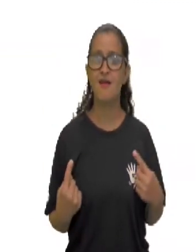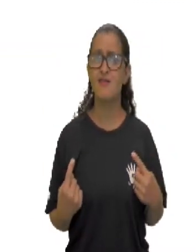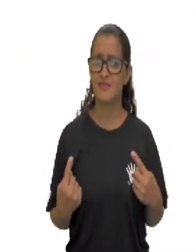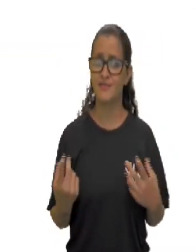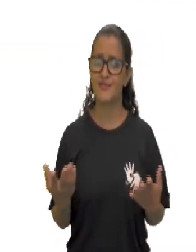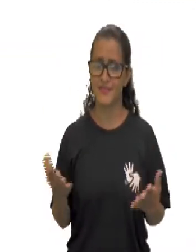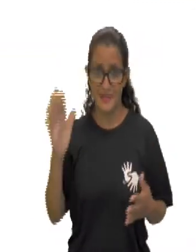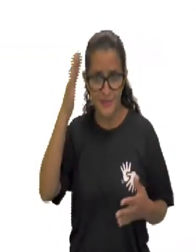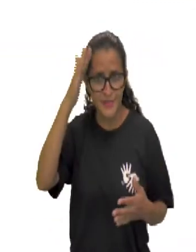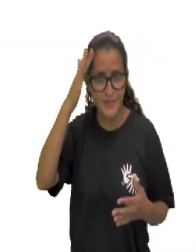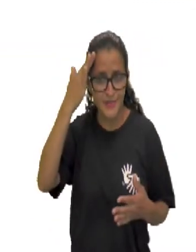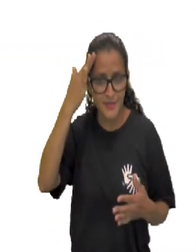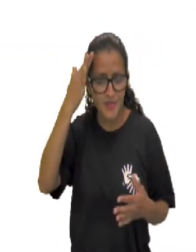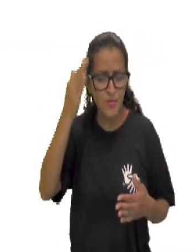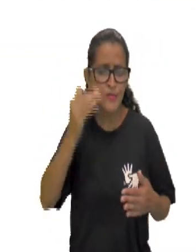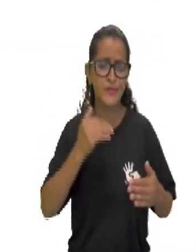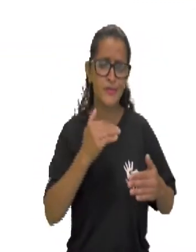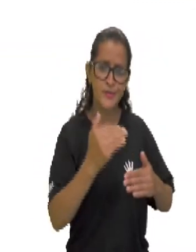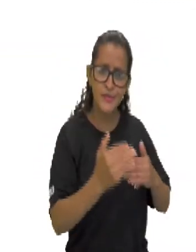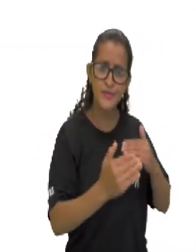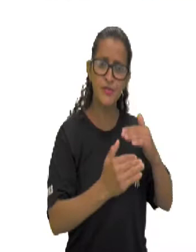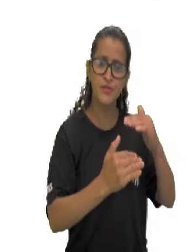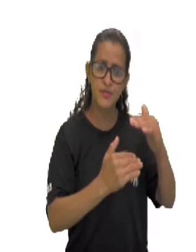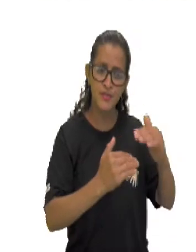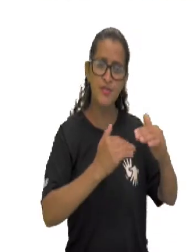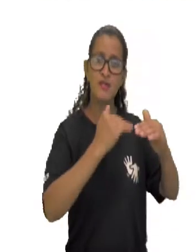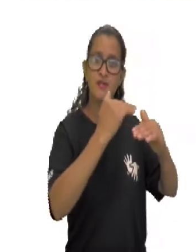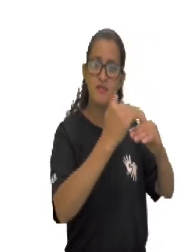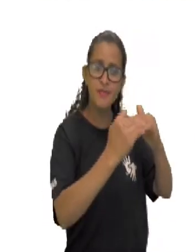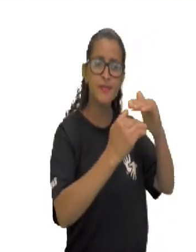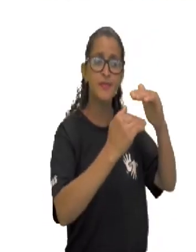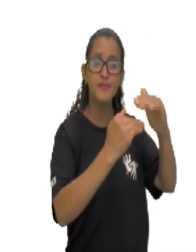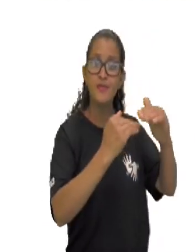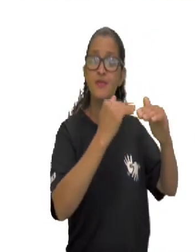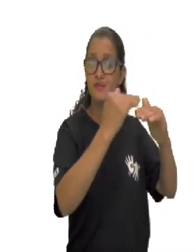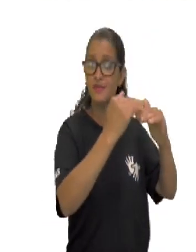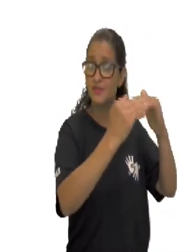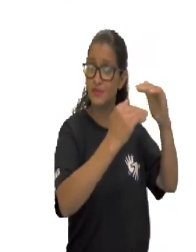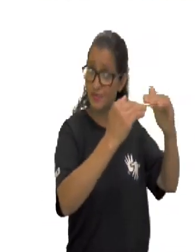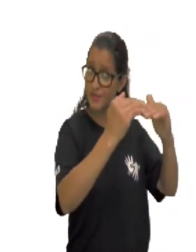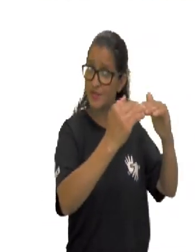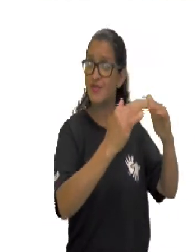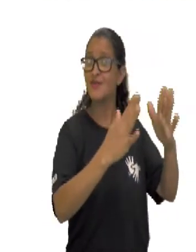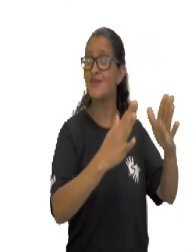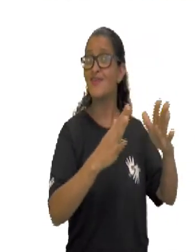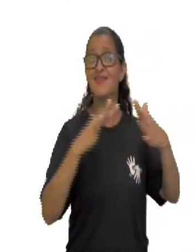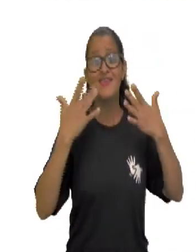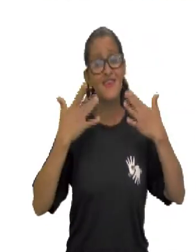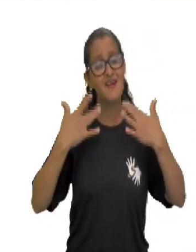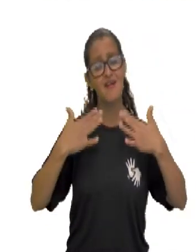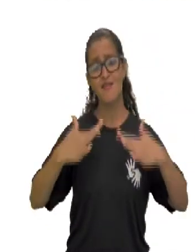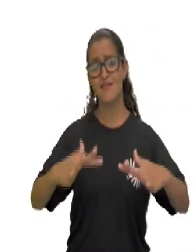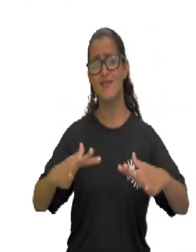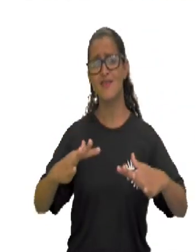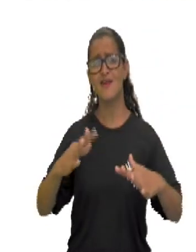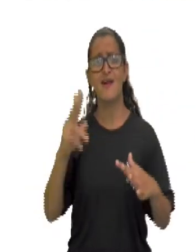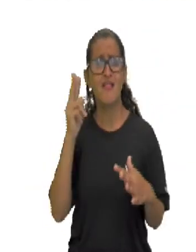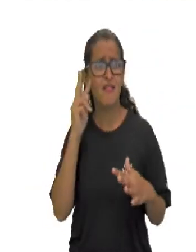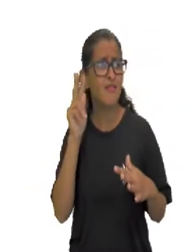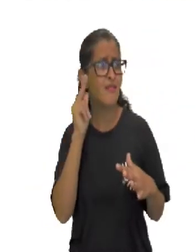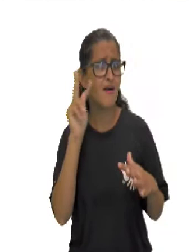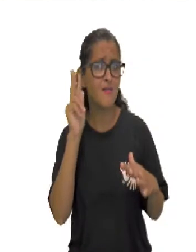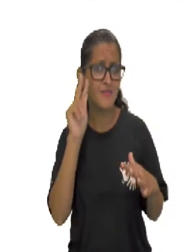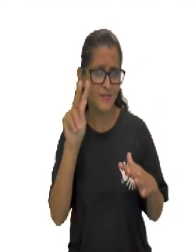preso. Aí, à medida que você vai ensaiando novamente, você já consegue fazer aquilo com mais naturalidade. Nossa, como foi